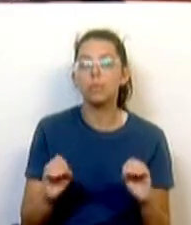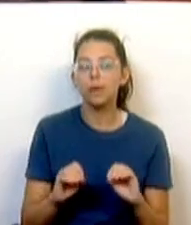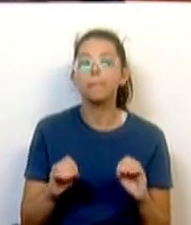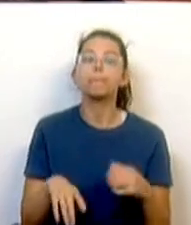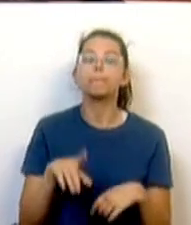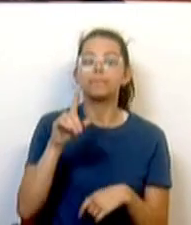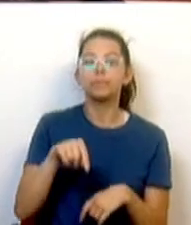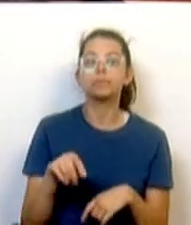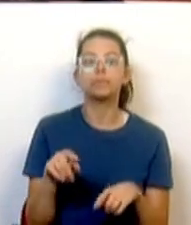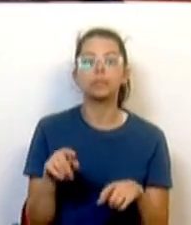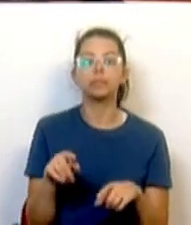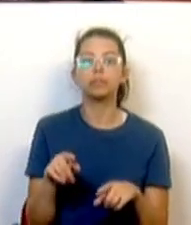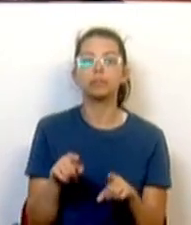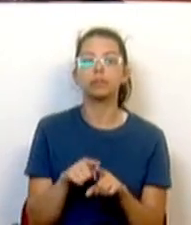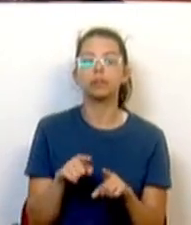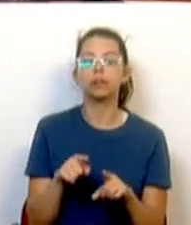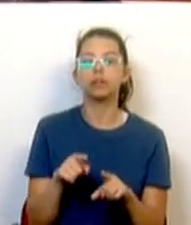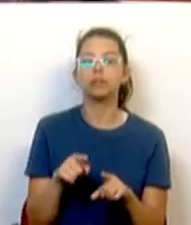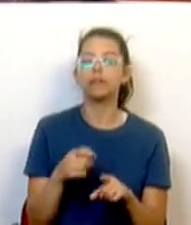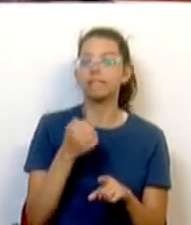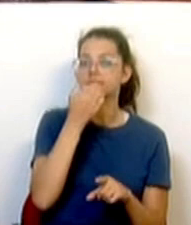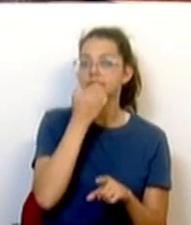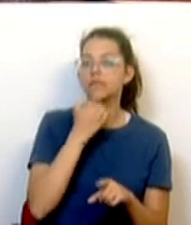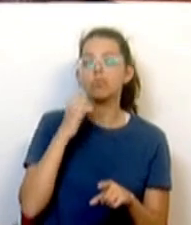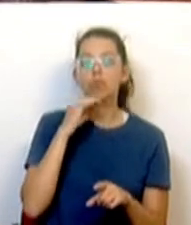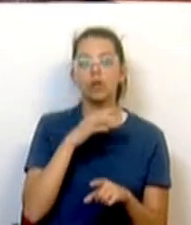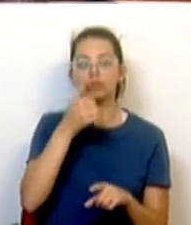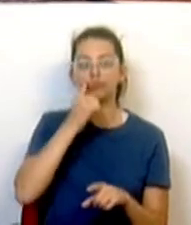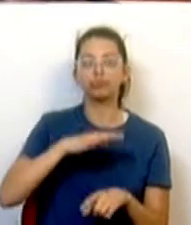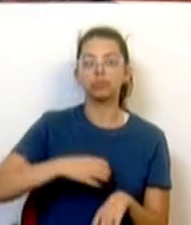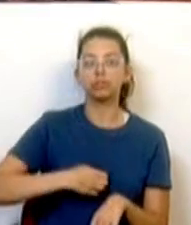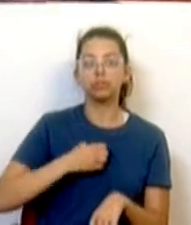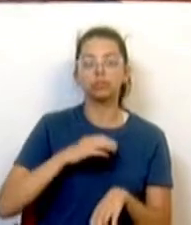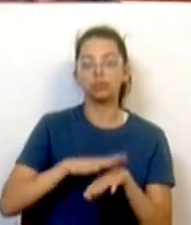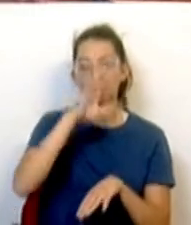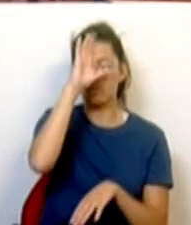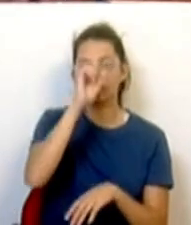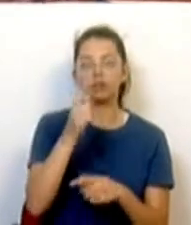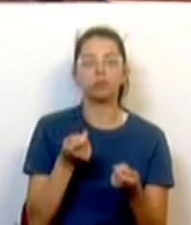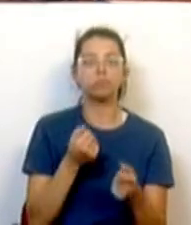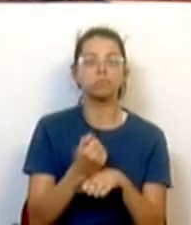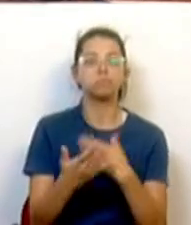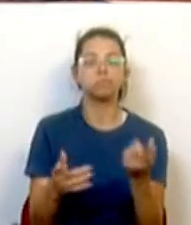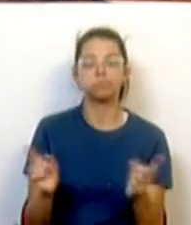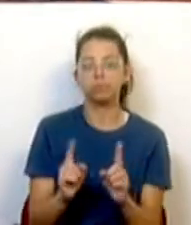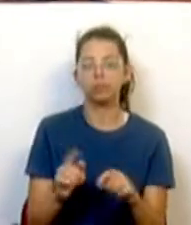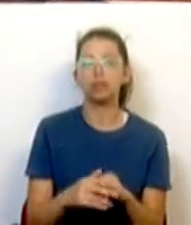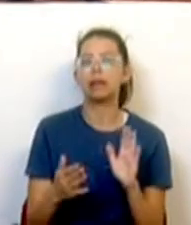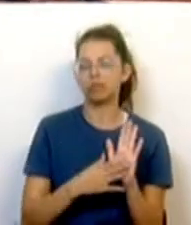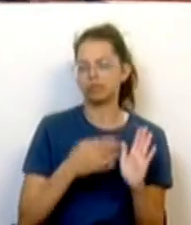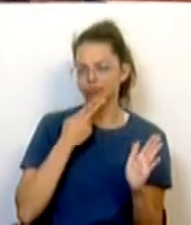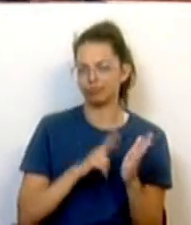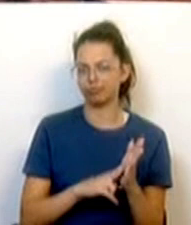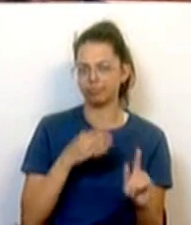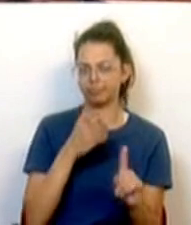para minimizar o grande descontentamento que se sente nos Açores pela ação deste Governo. Muito bem. E vamos a factos objetivos,